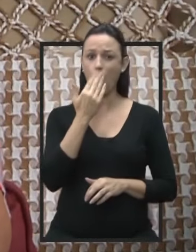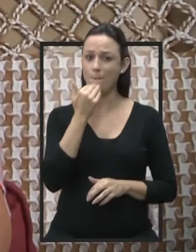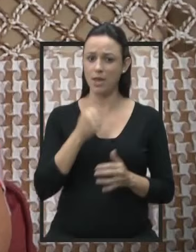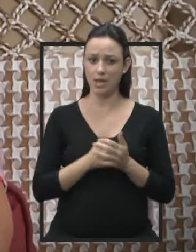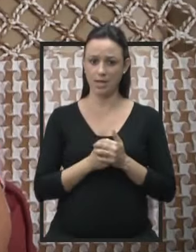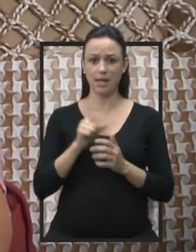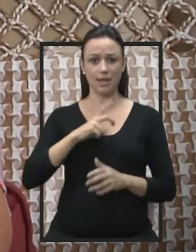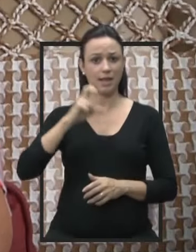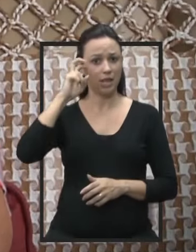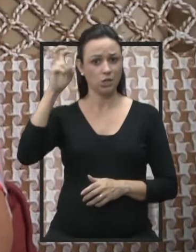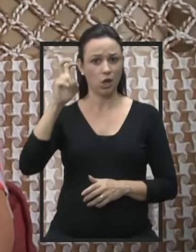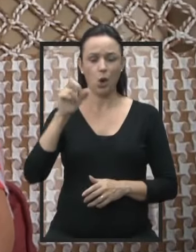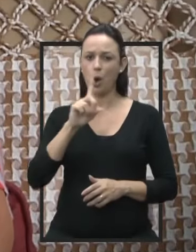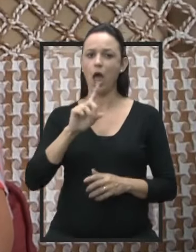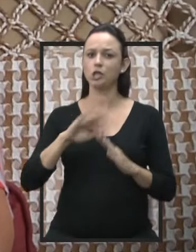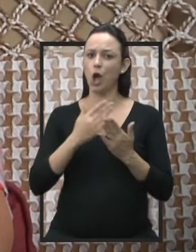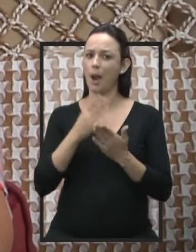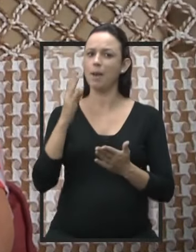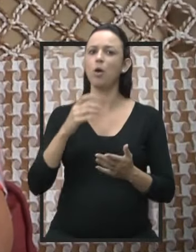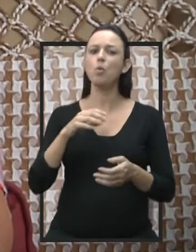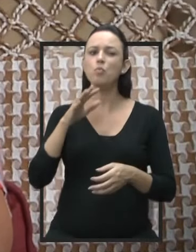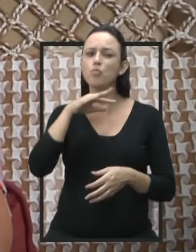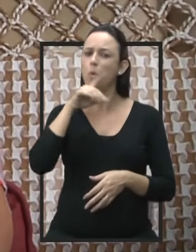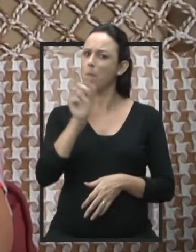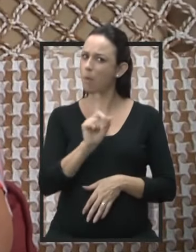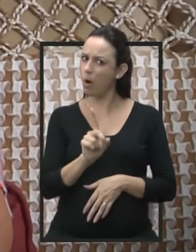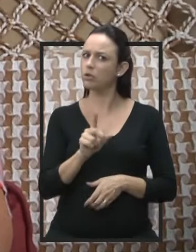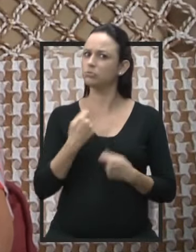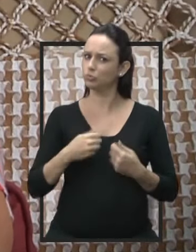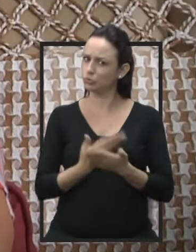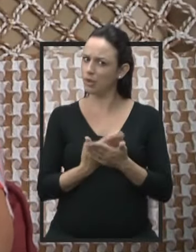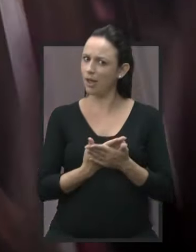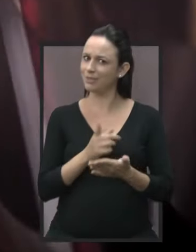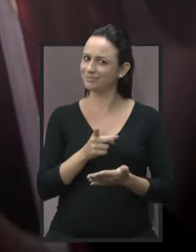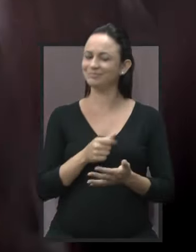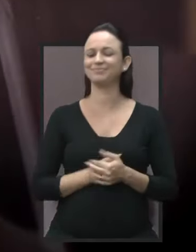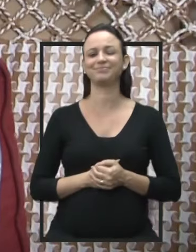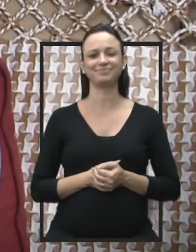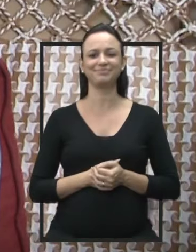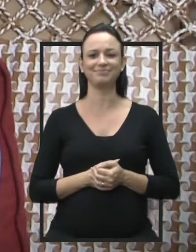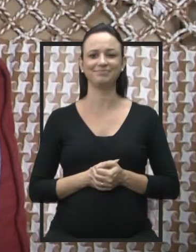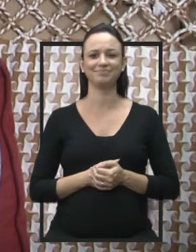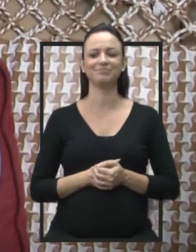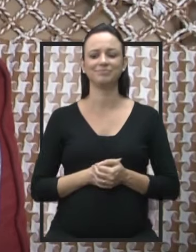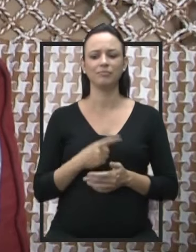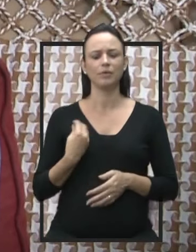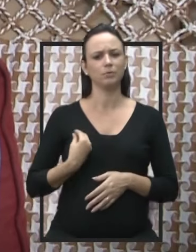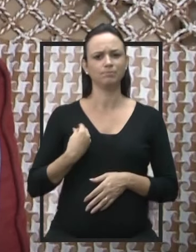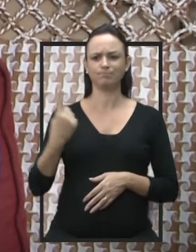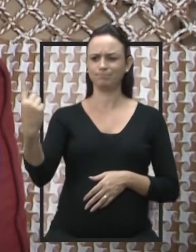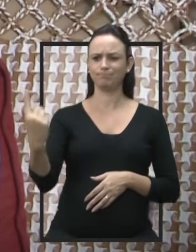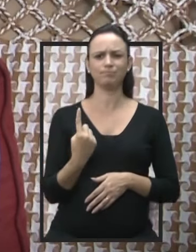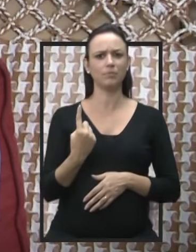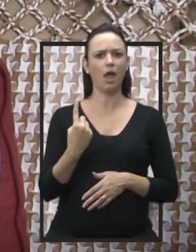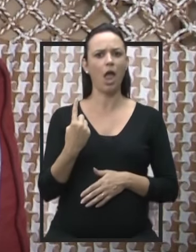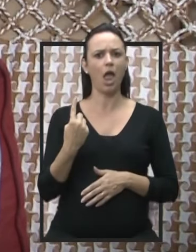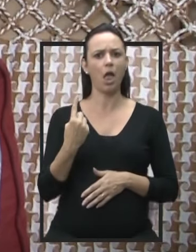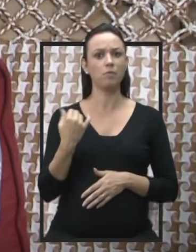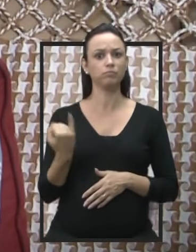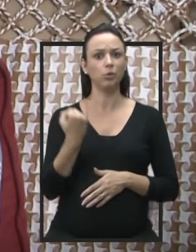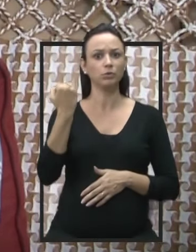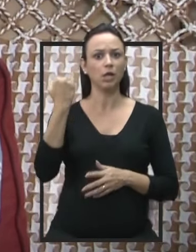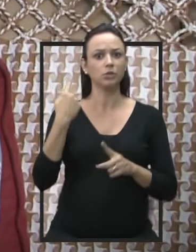comida, tem inteligência, não pode ir mal na escola. Não tem jeito, é isso aí. Mas a presença dele era marcante.